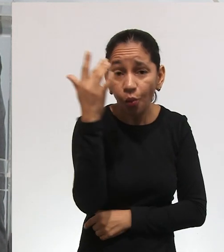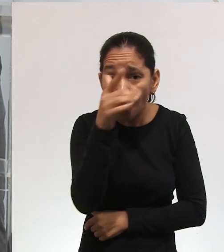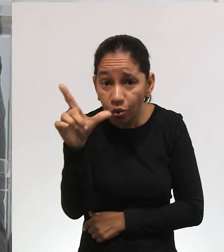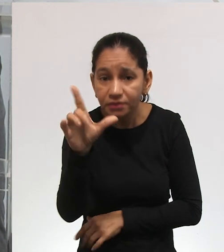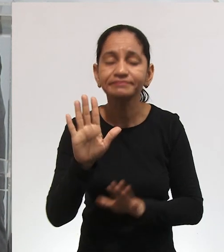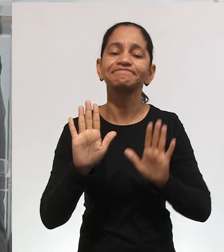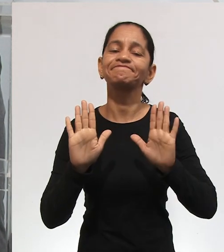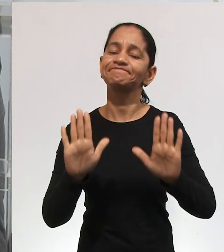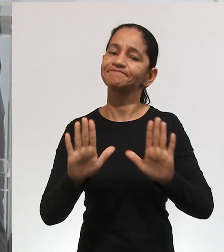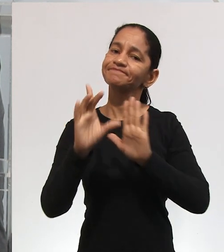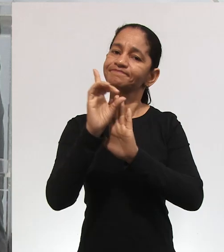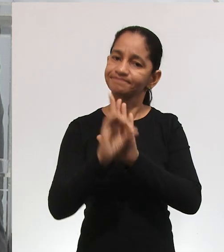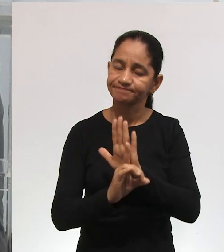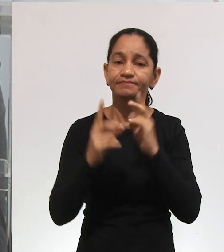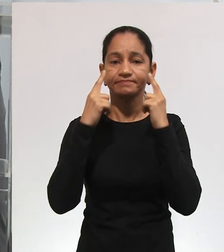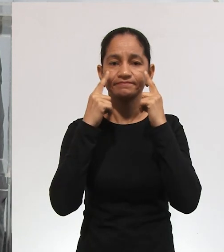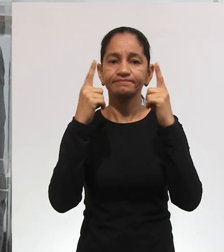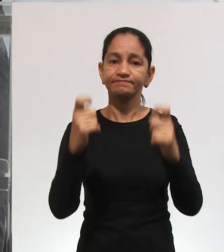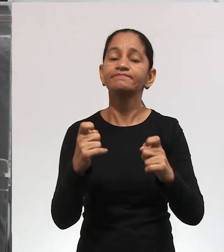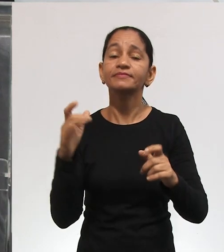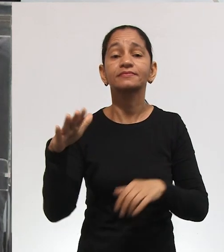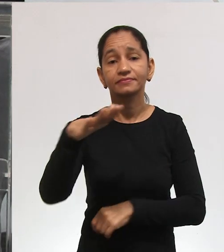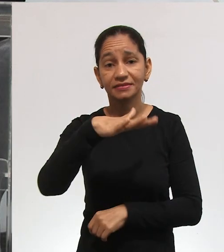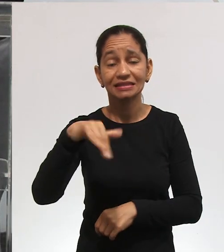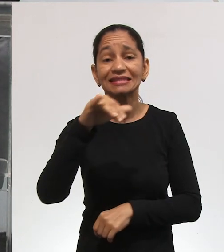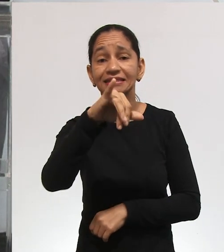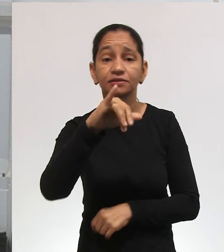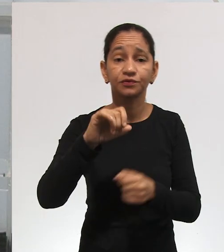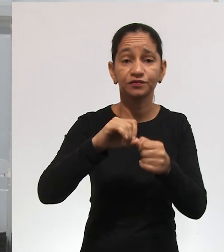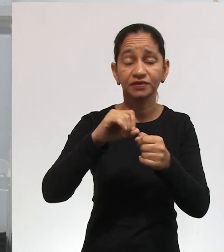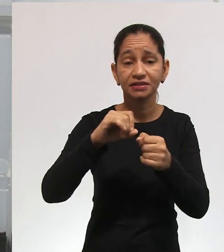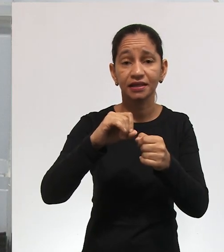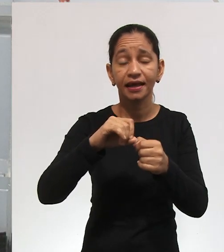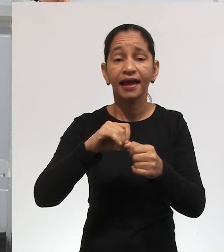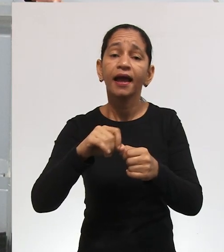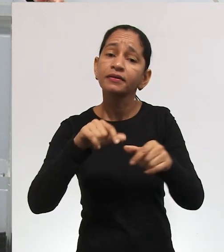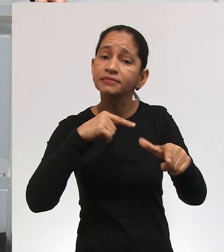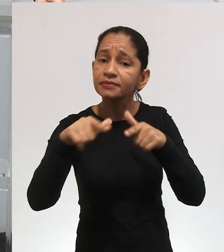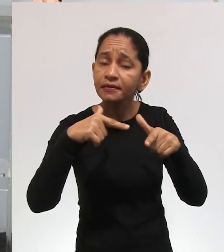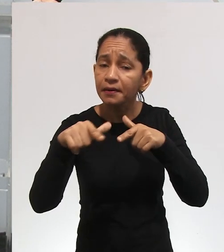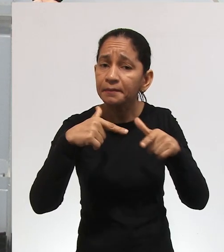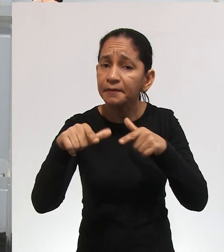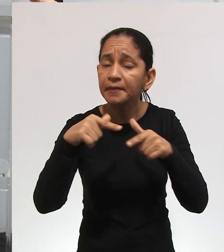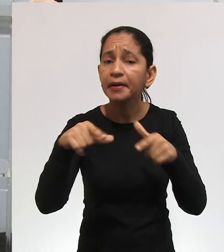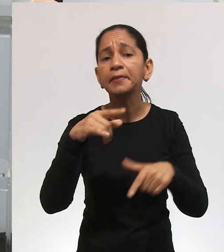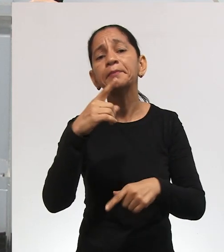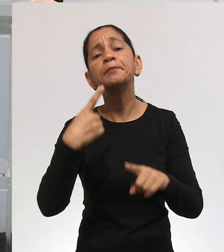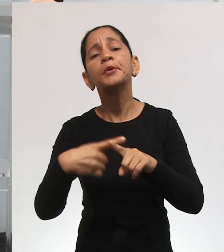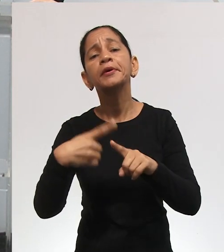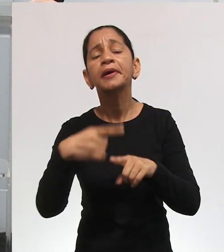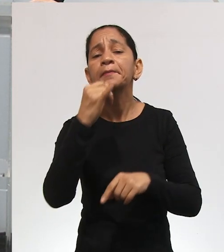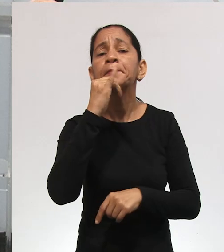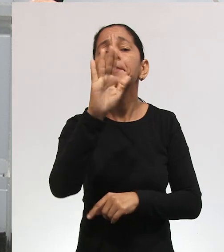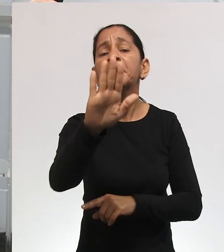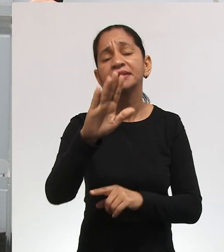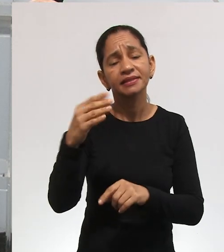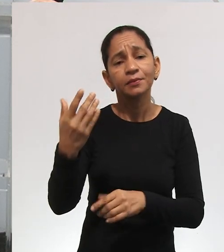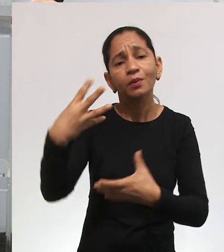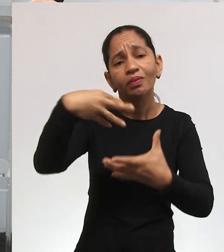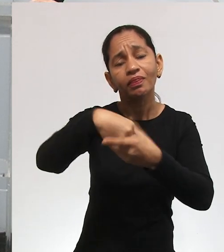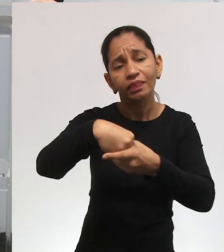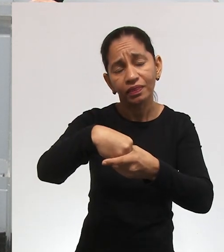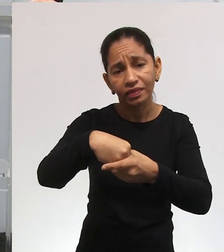ao direito. Qualquer trabalho que eu faça na academia continua sendo trabalho, porque eu estou ali desenvolvendo